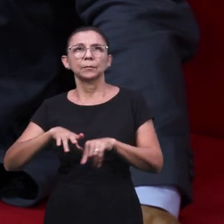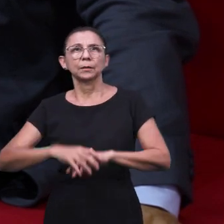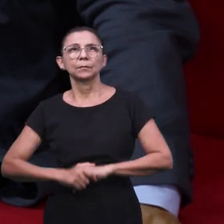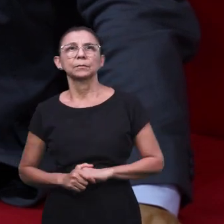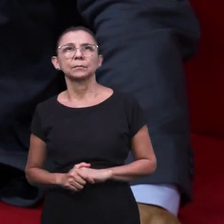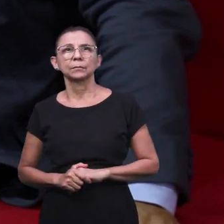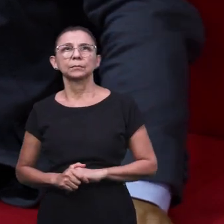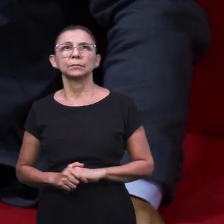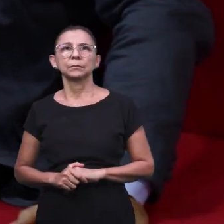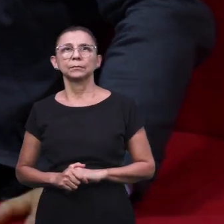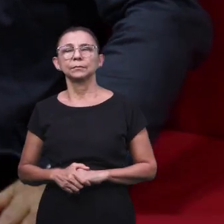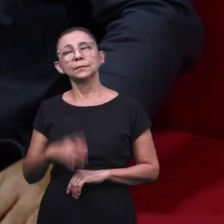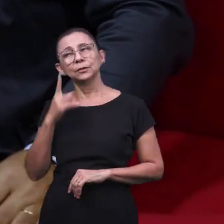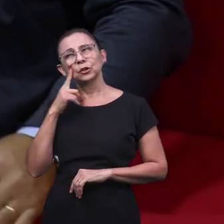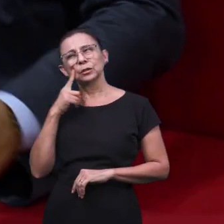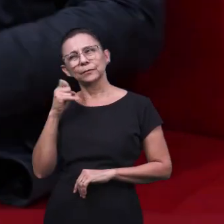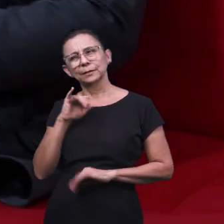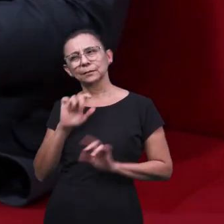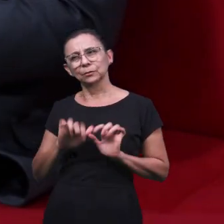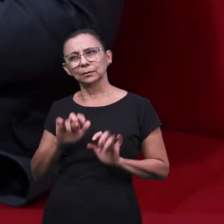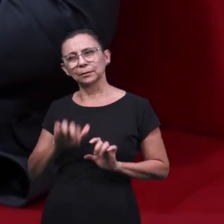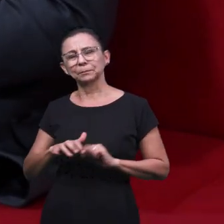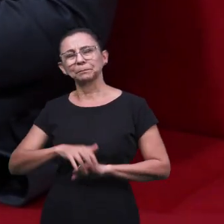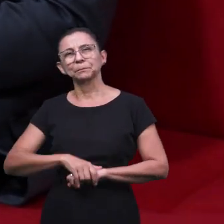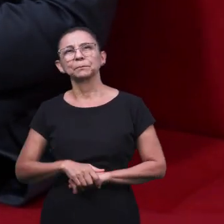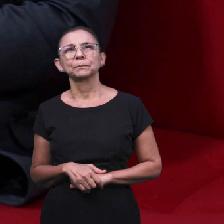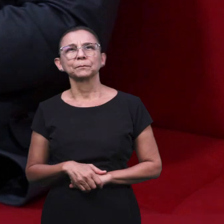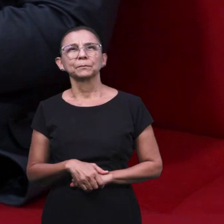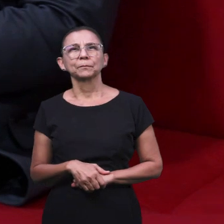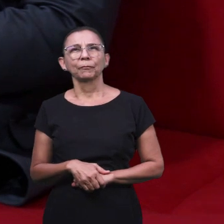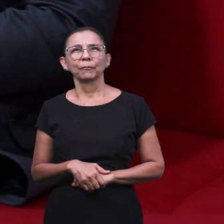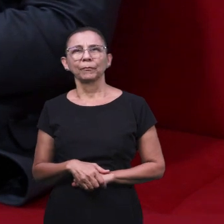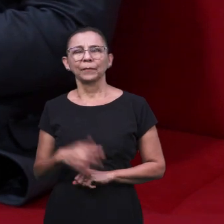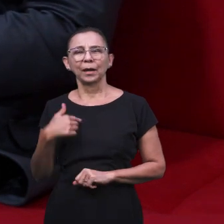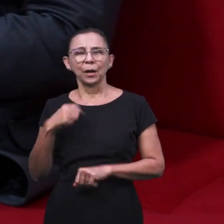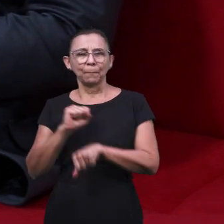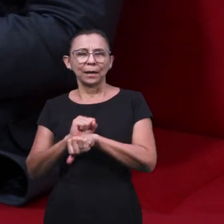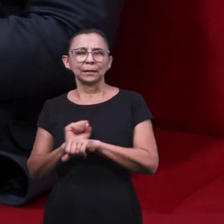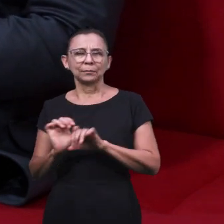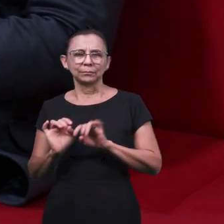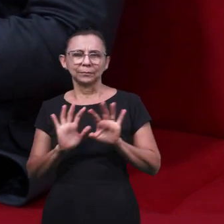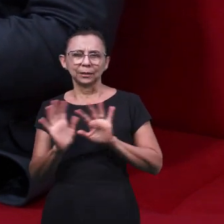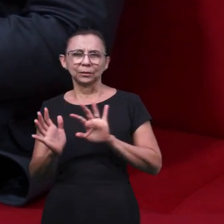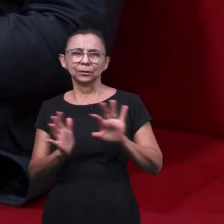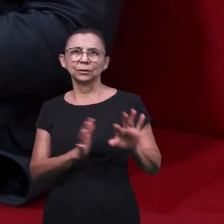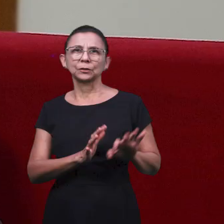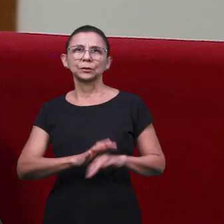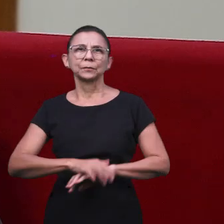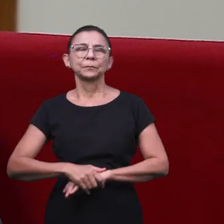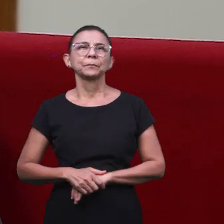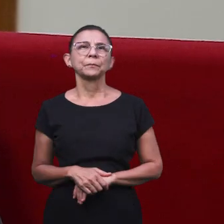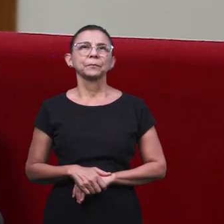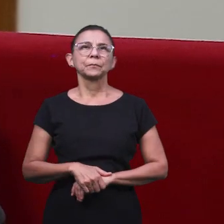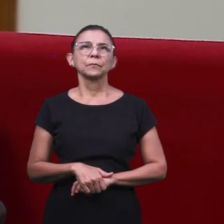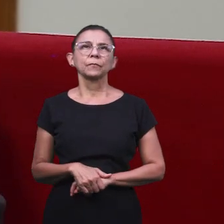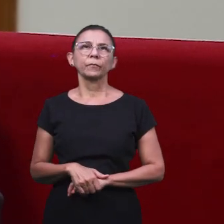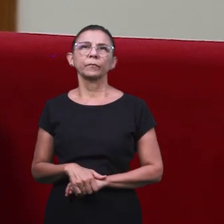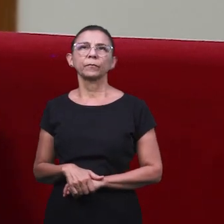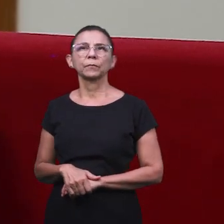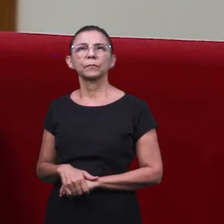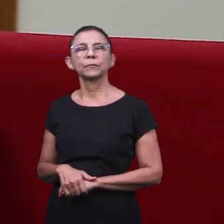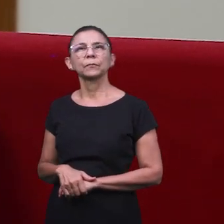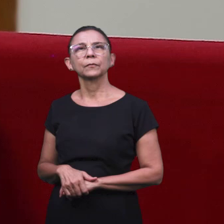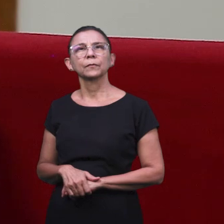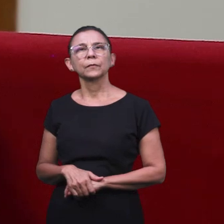tocar. Deixo para os outros. A irmã Doroteia Machado Quer está aqui e você está percebendo que nós